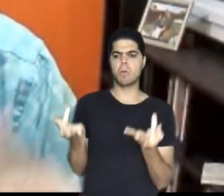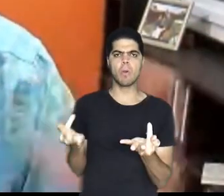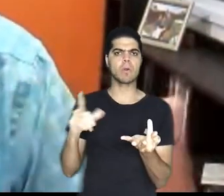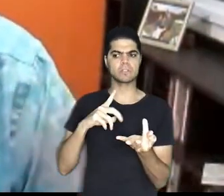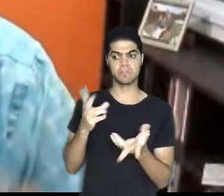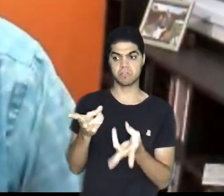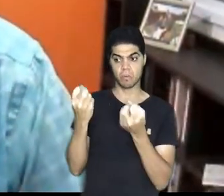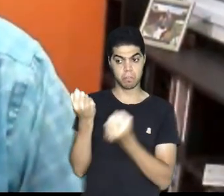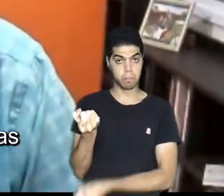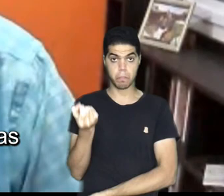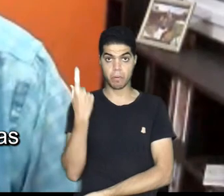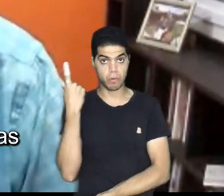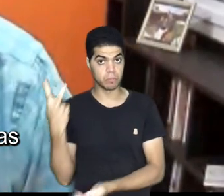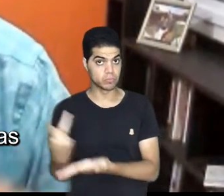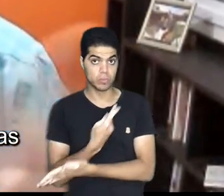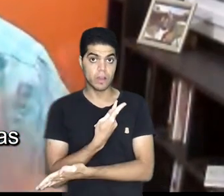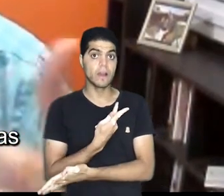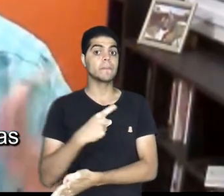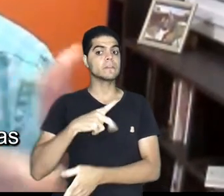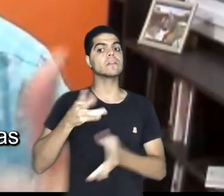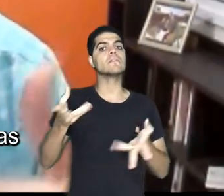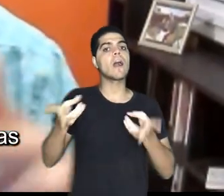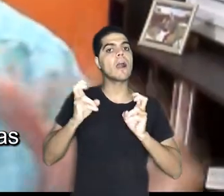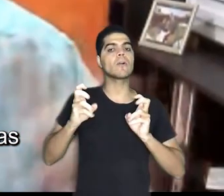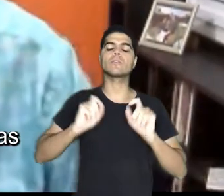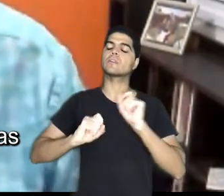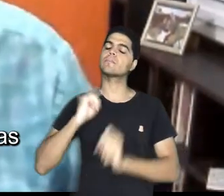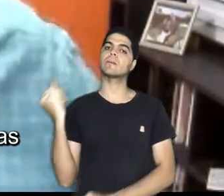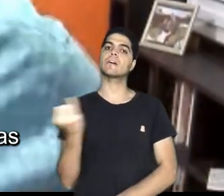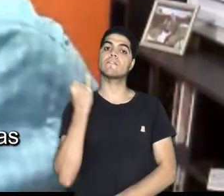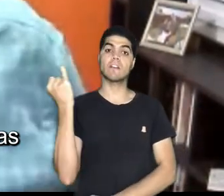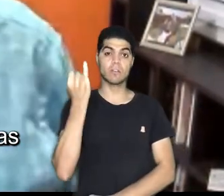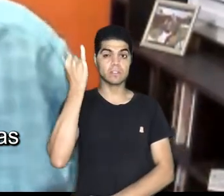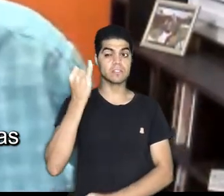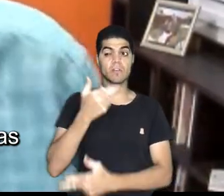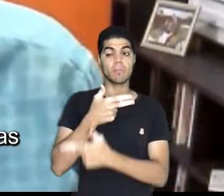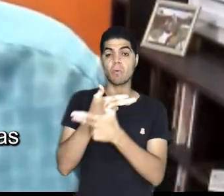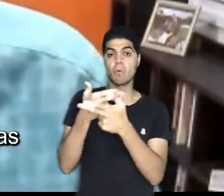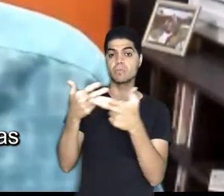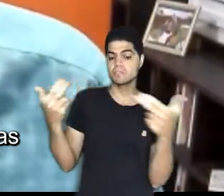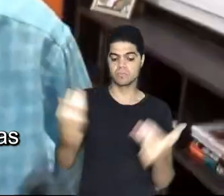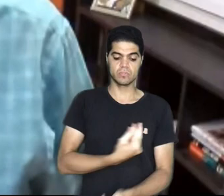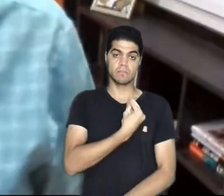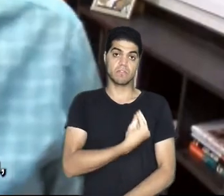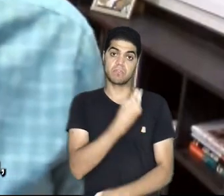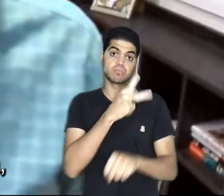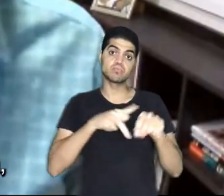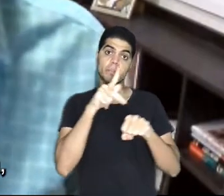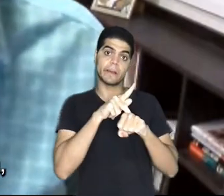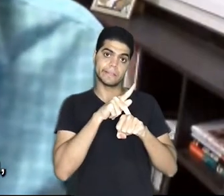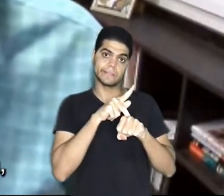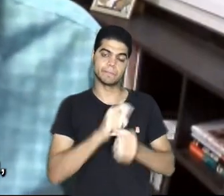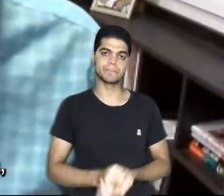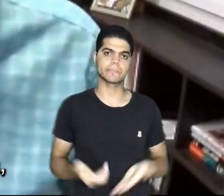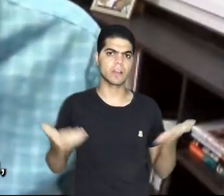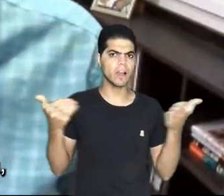independência, muito equivocada, um bom motivo para valorizar outras coisas no presente do nosso Brasil. Mas